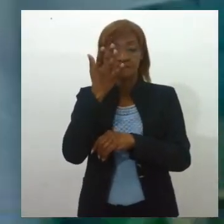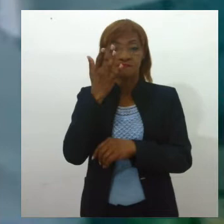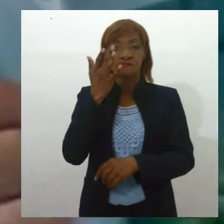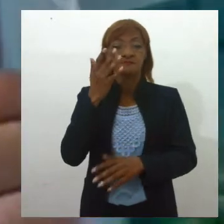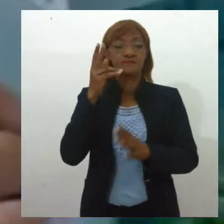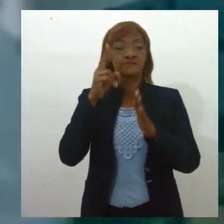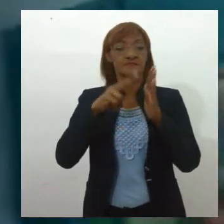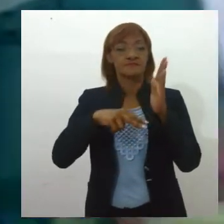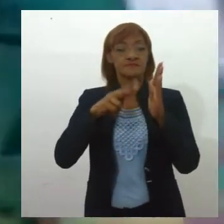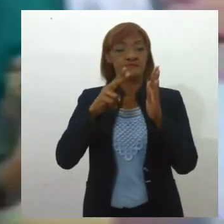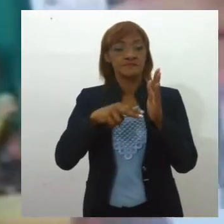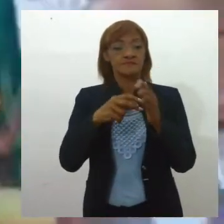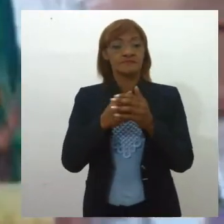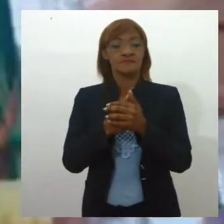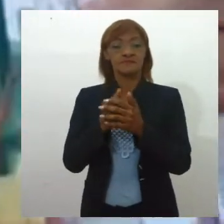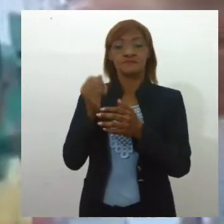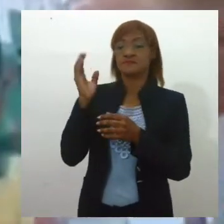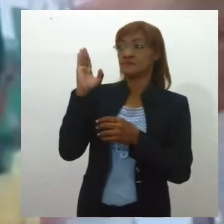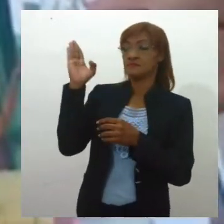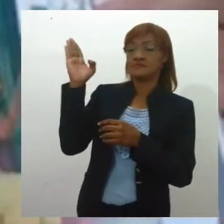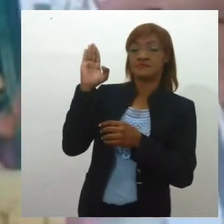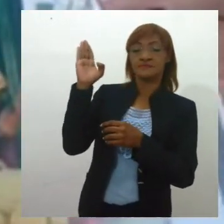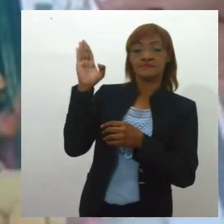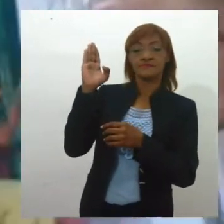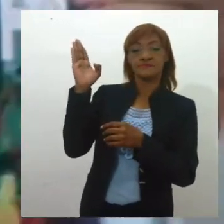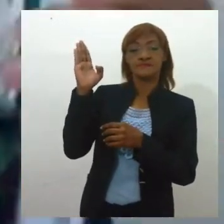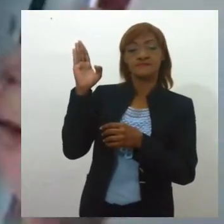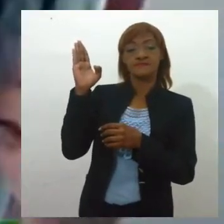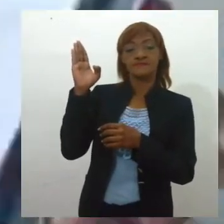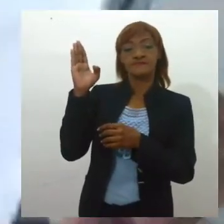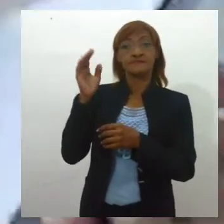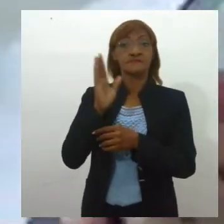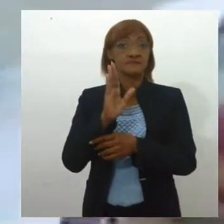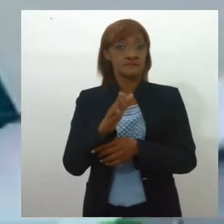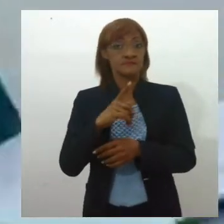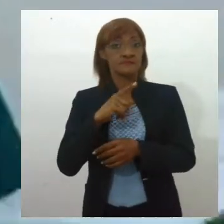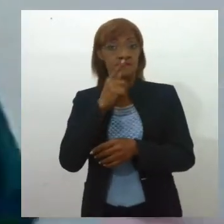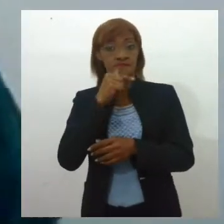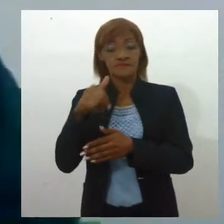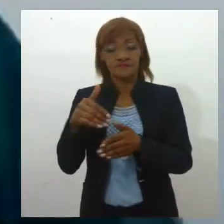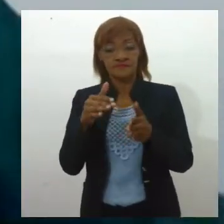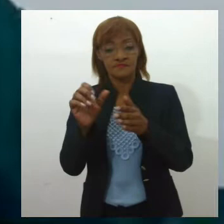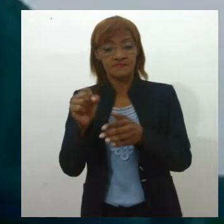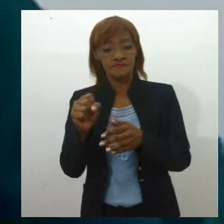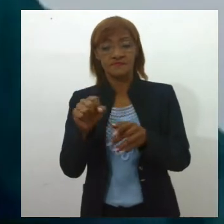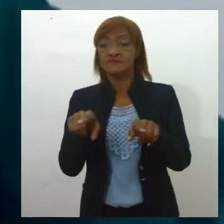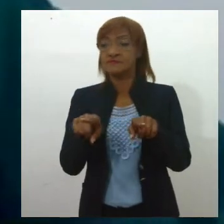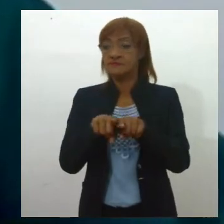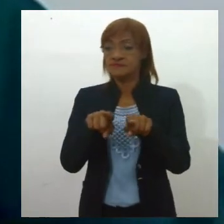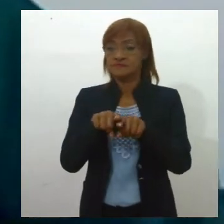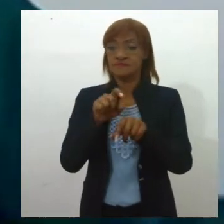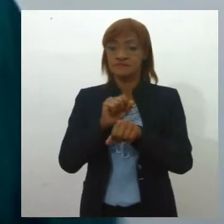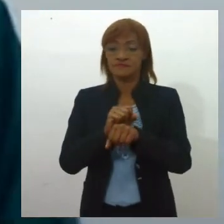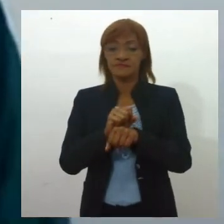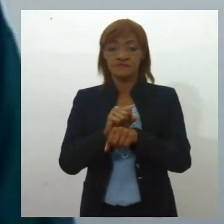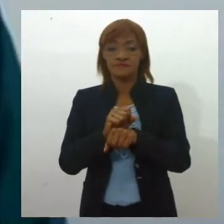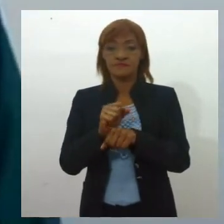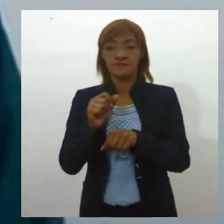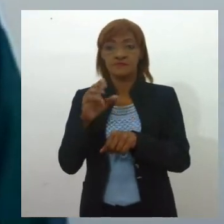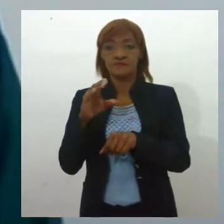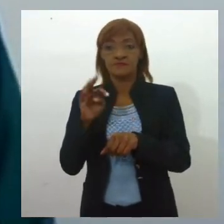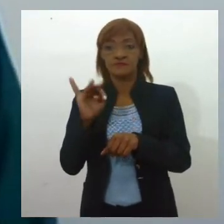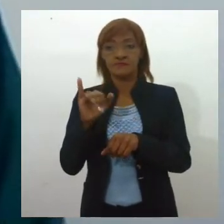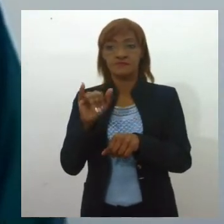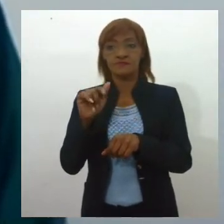procurar questões sobre o rio Sergipe e sobre o rio Cotiguiba.